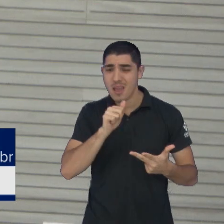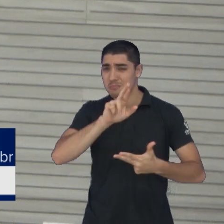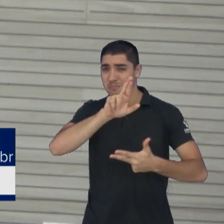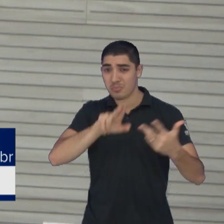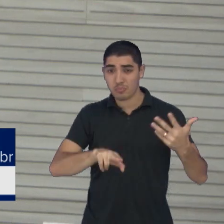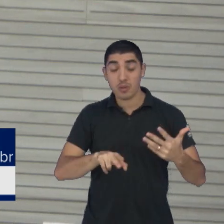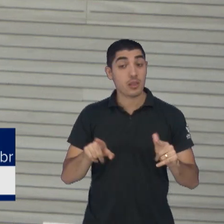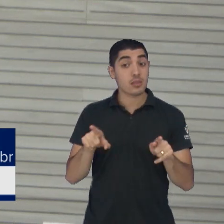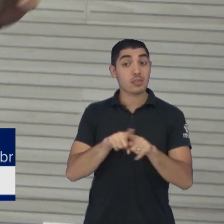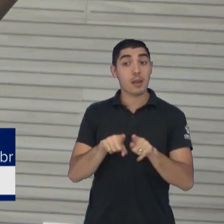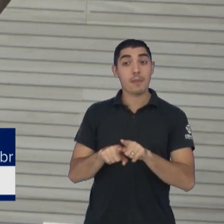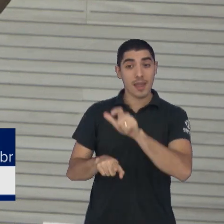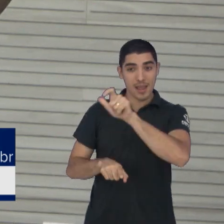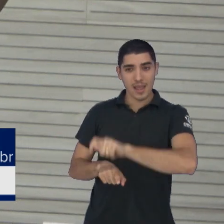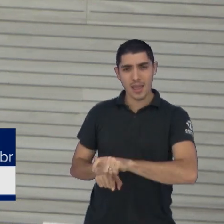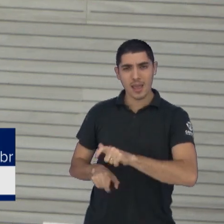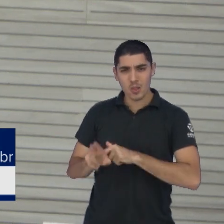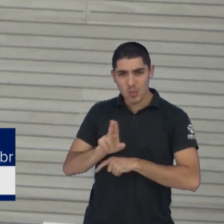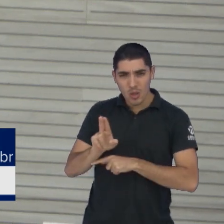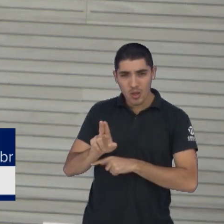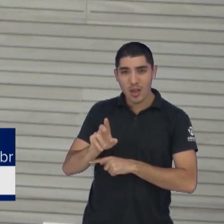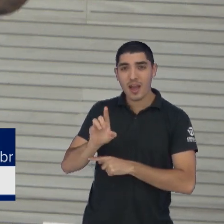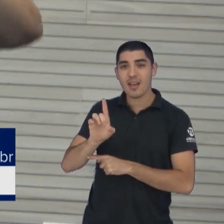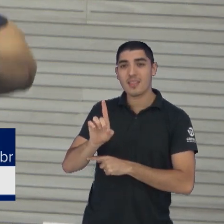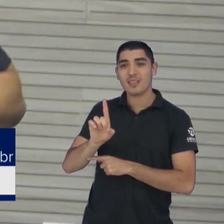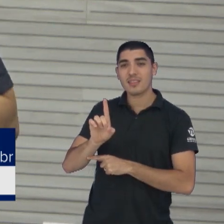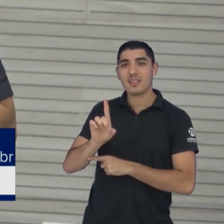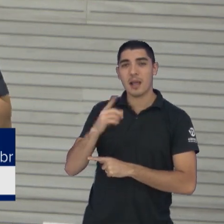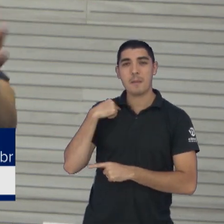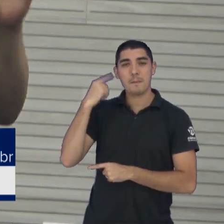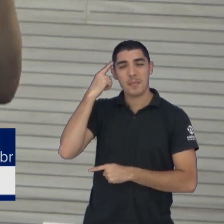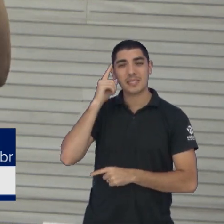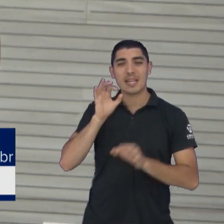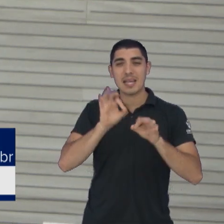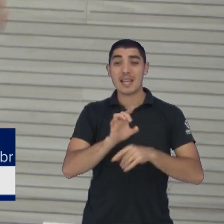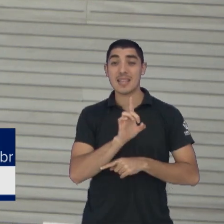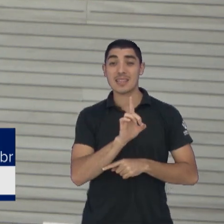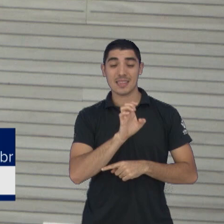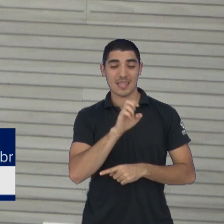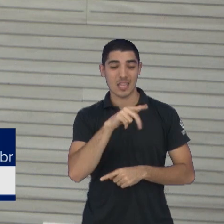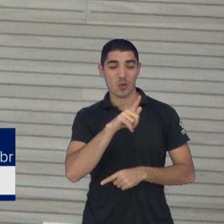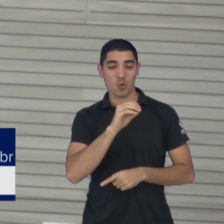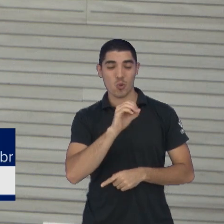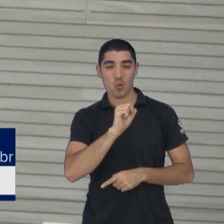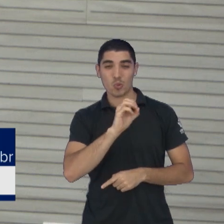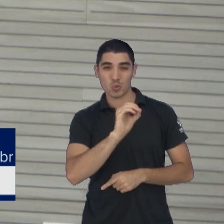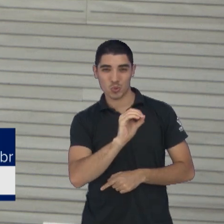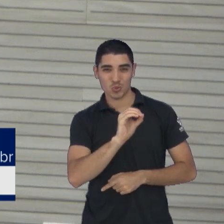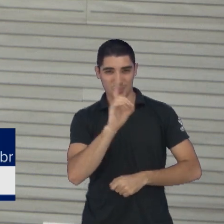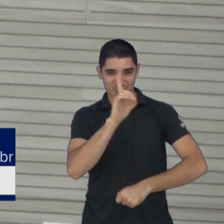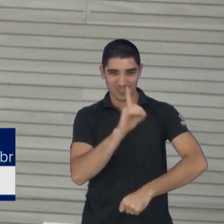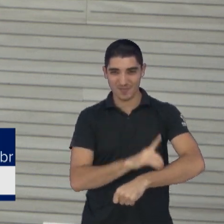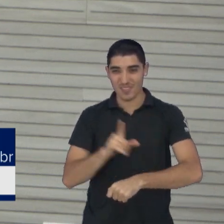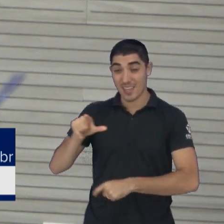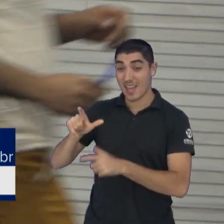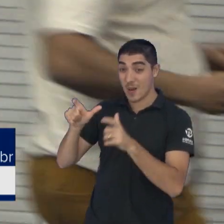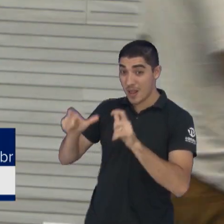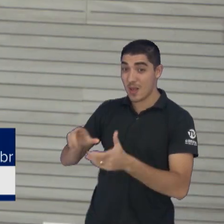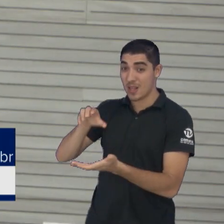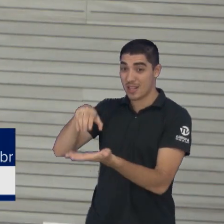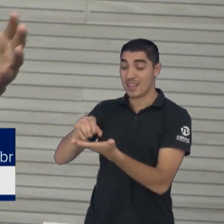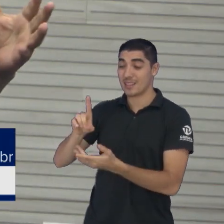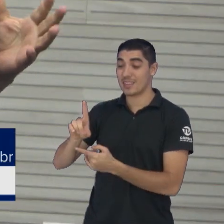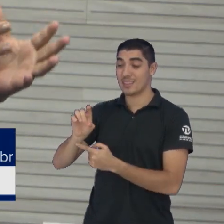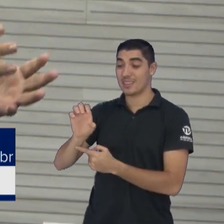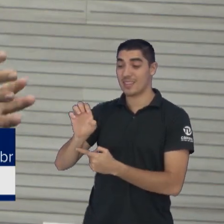tal do dengoso, é dengoso o nome? Dengário. Ah, pensei que era dengoso. E o tal do dengário, é o dengário vazio.